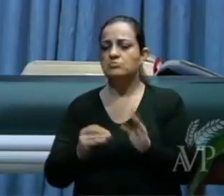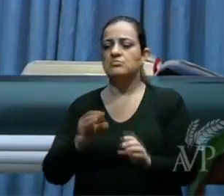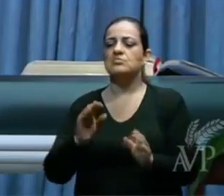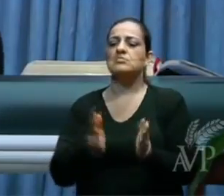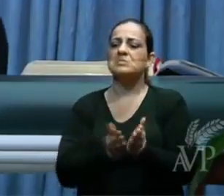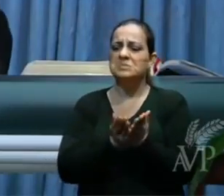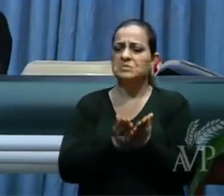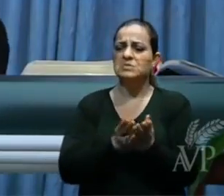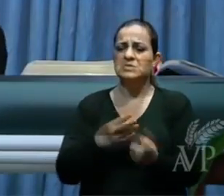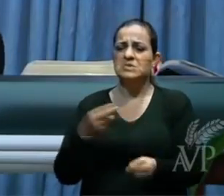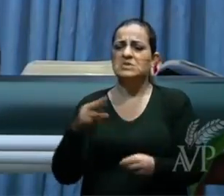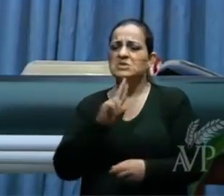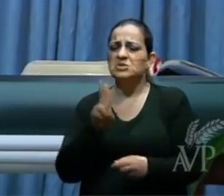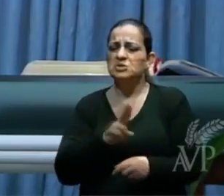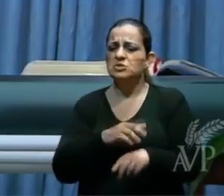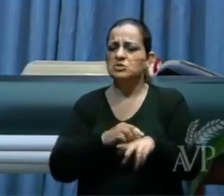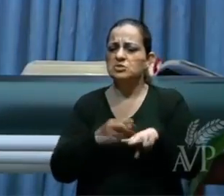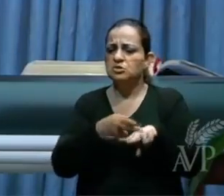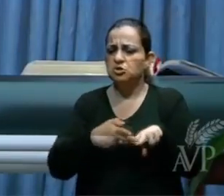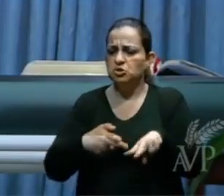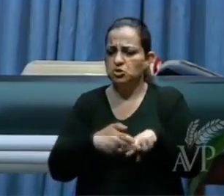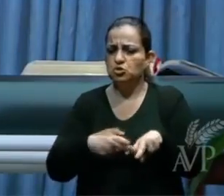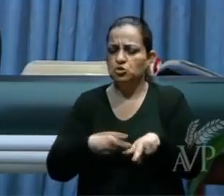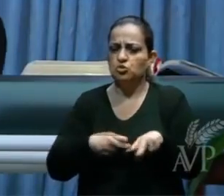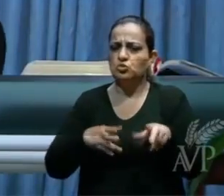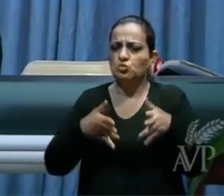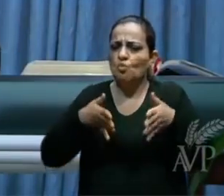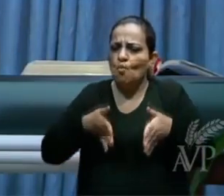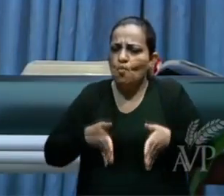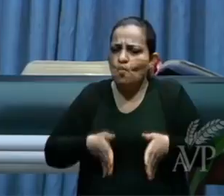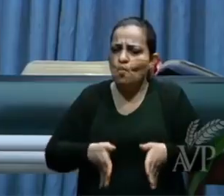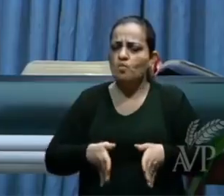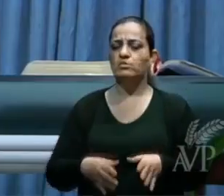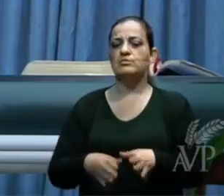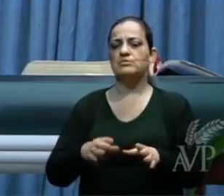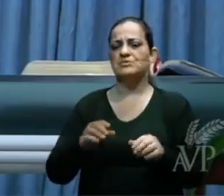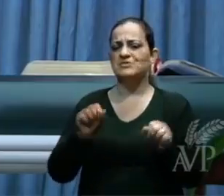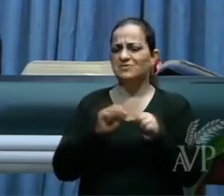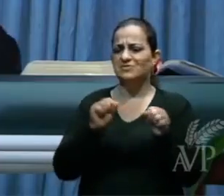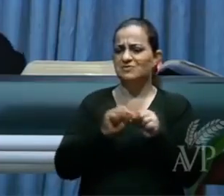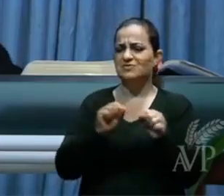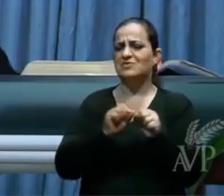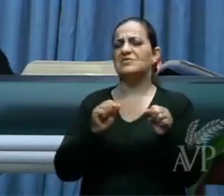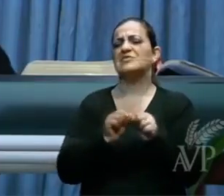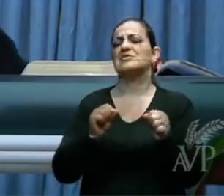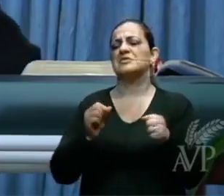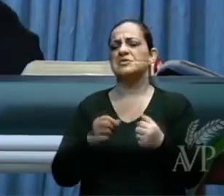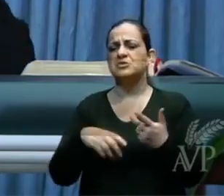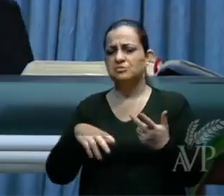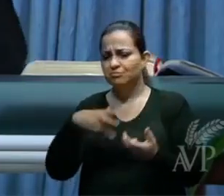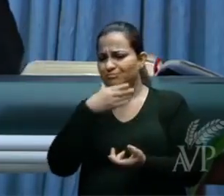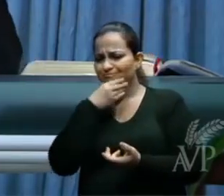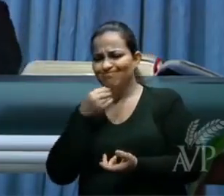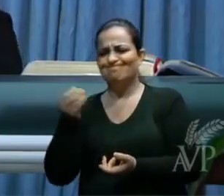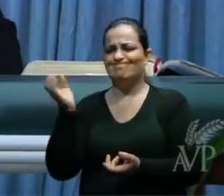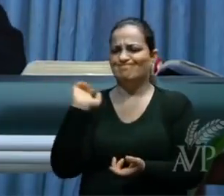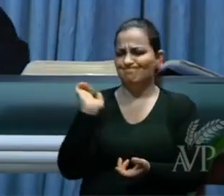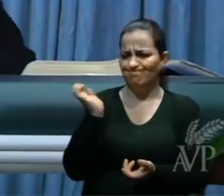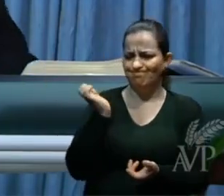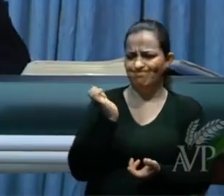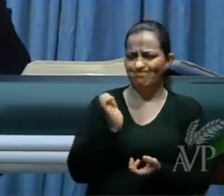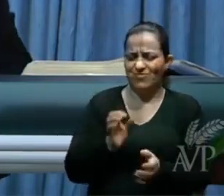essas calças de hoje em dia feita por esses homossexuais a coisa parece